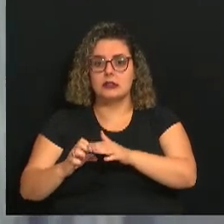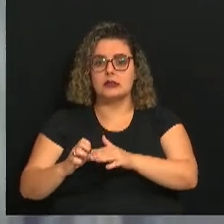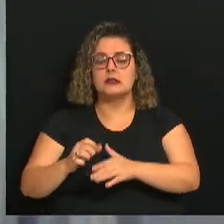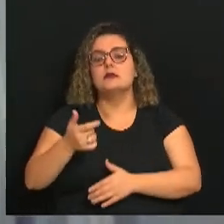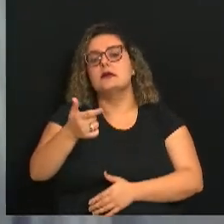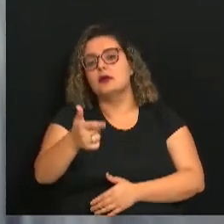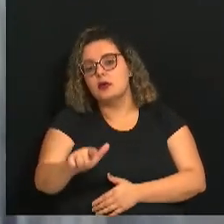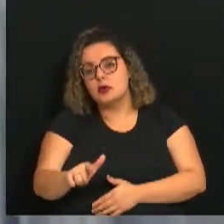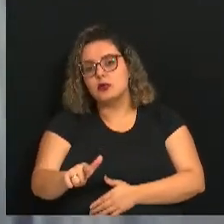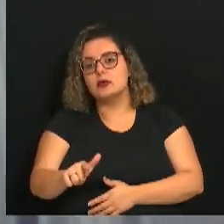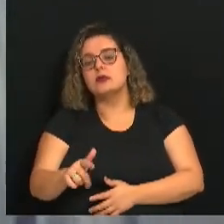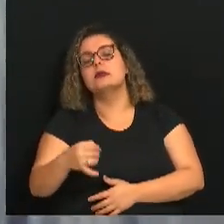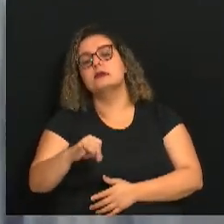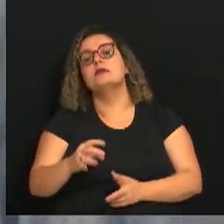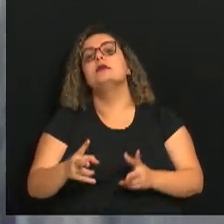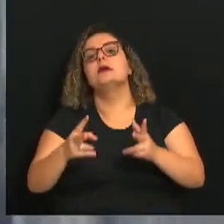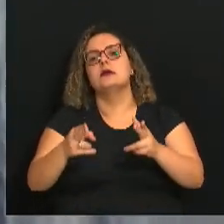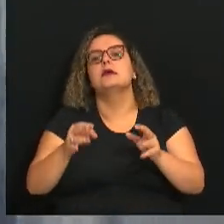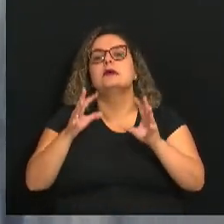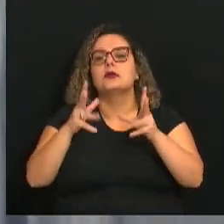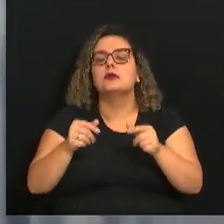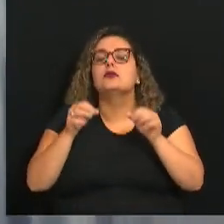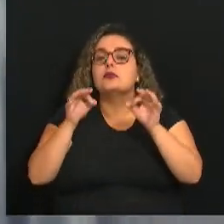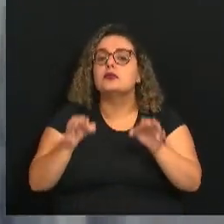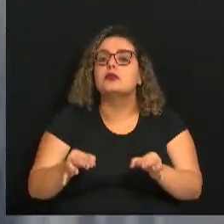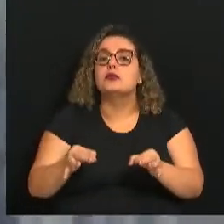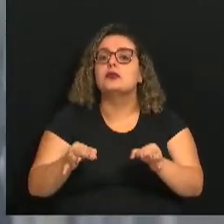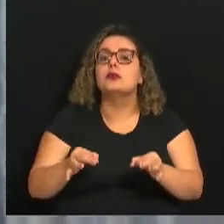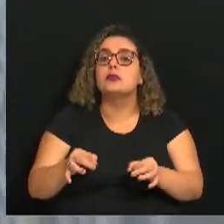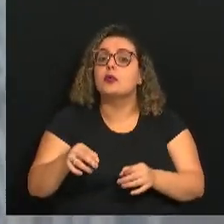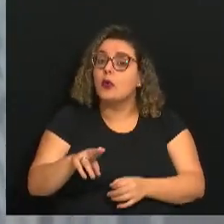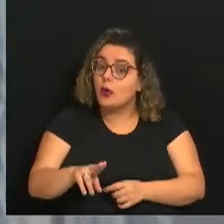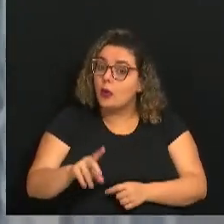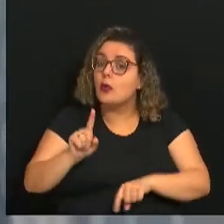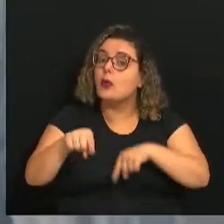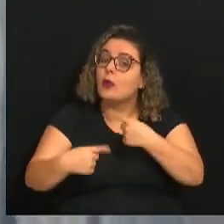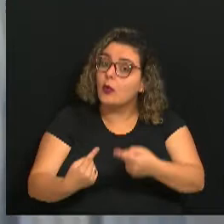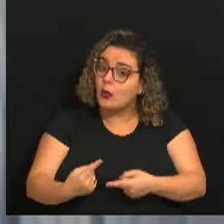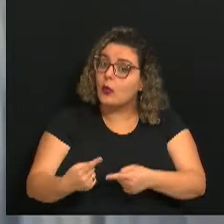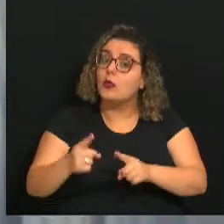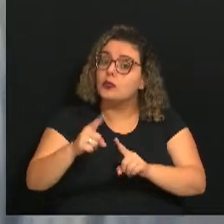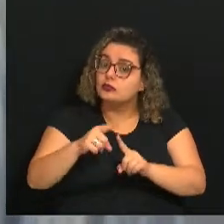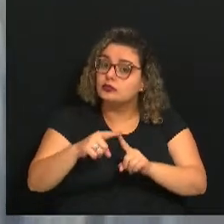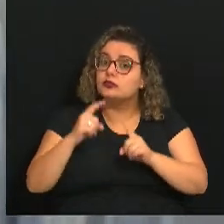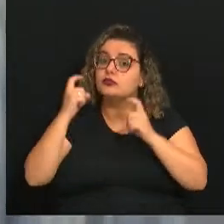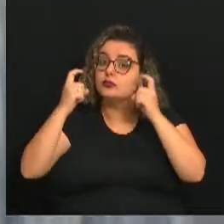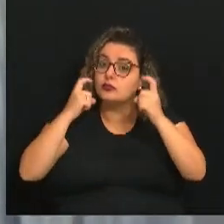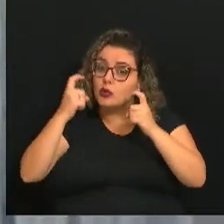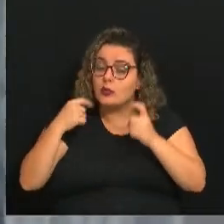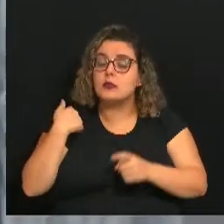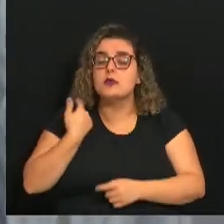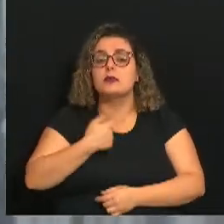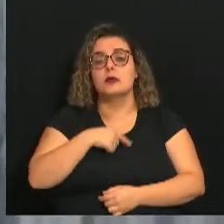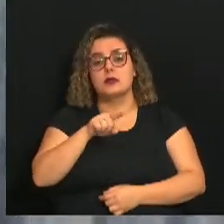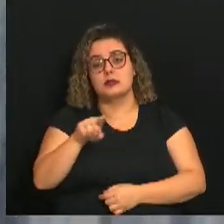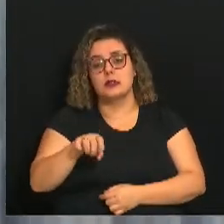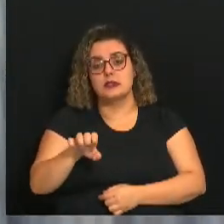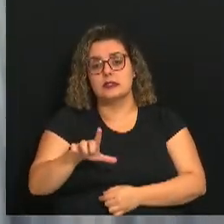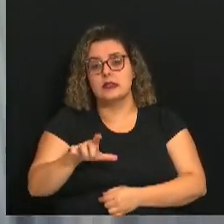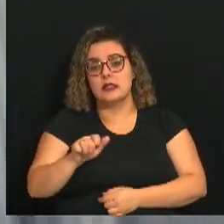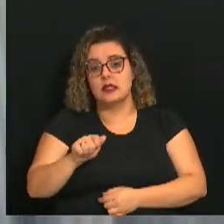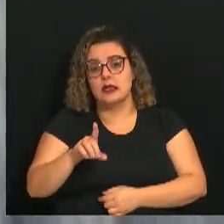se está tudo certo, ou se é um motivo de preocupação para nós aqui em relação à zeladoria. E em